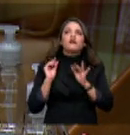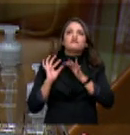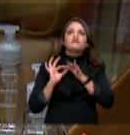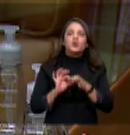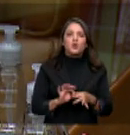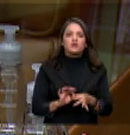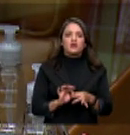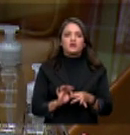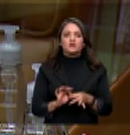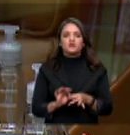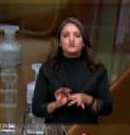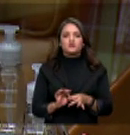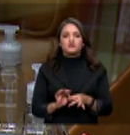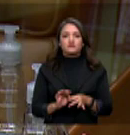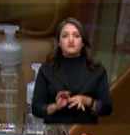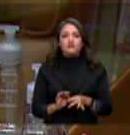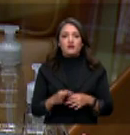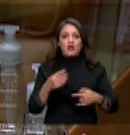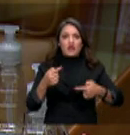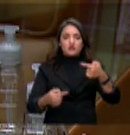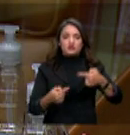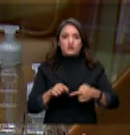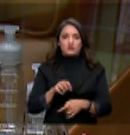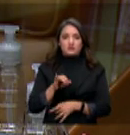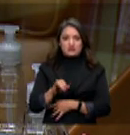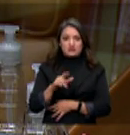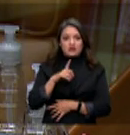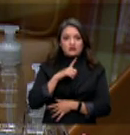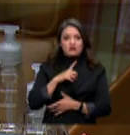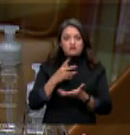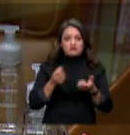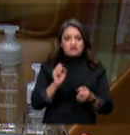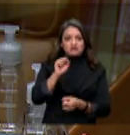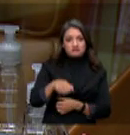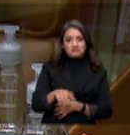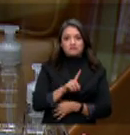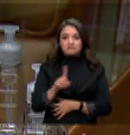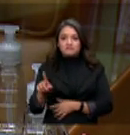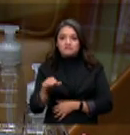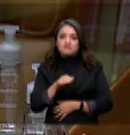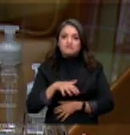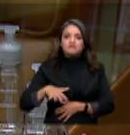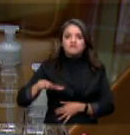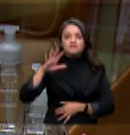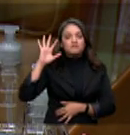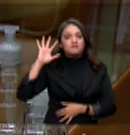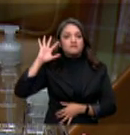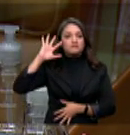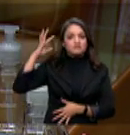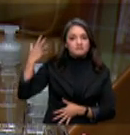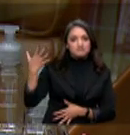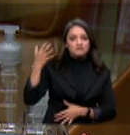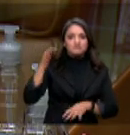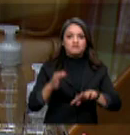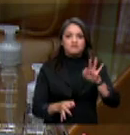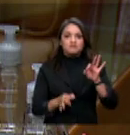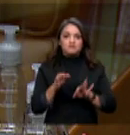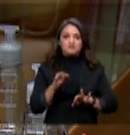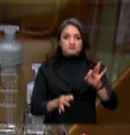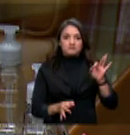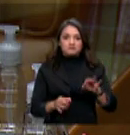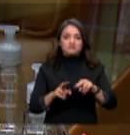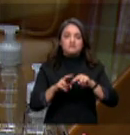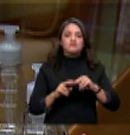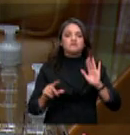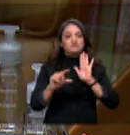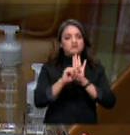de se ter como válido esse conjunto de decisões judiciais interpretando as cláusulas